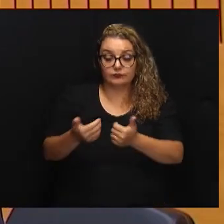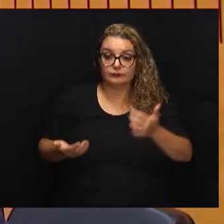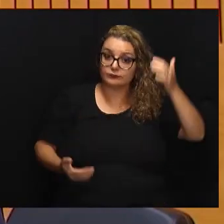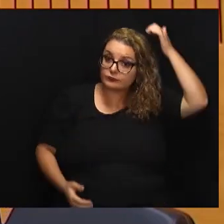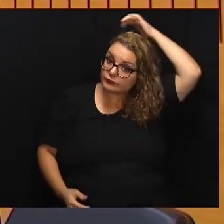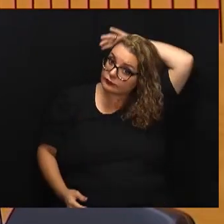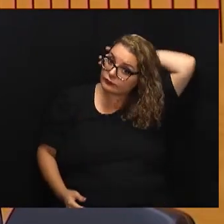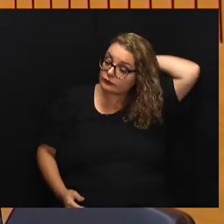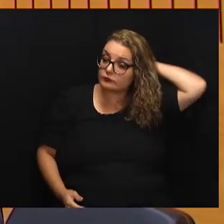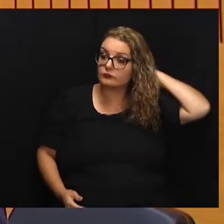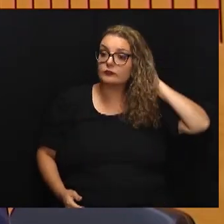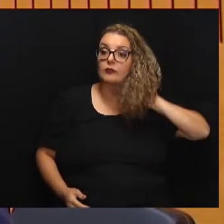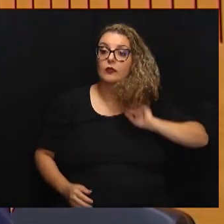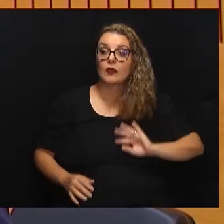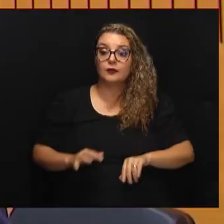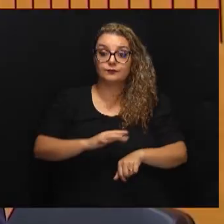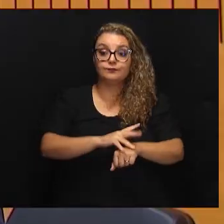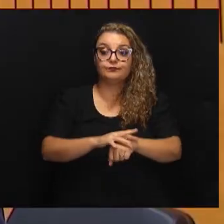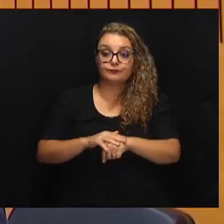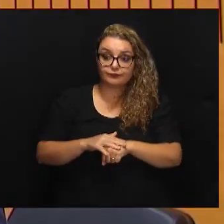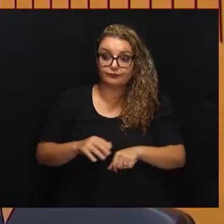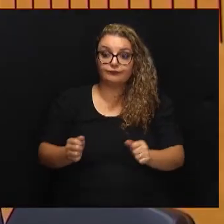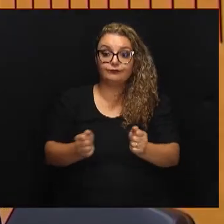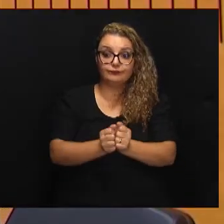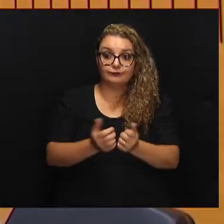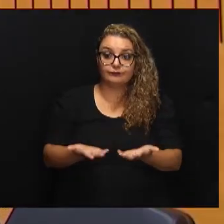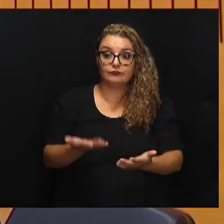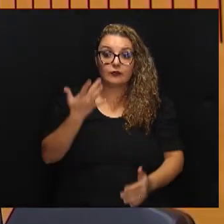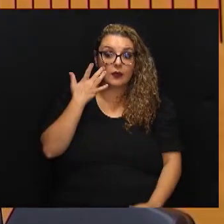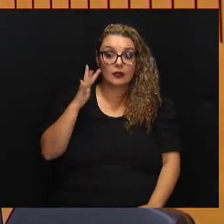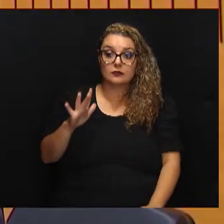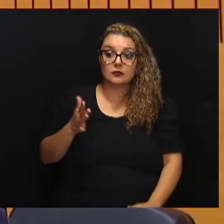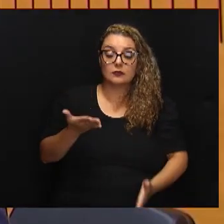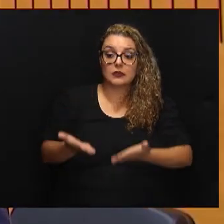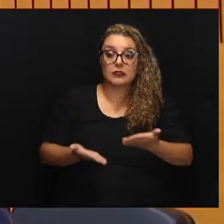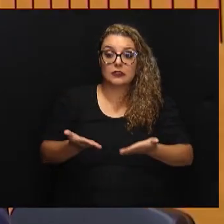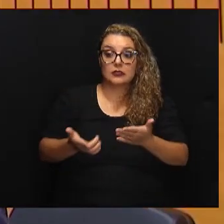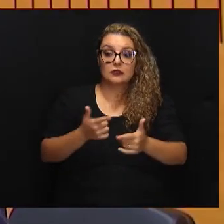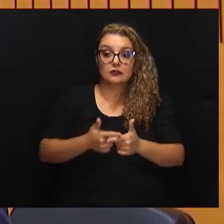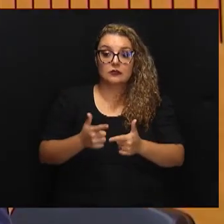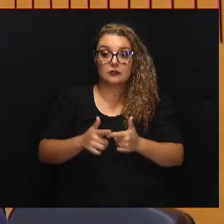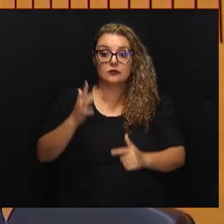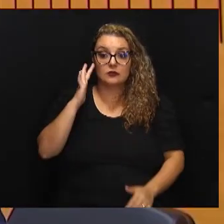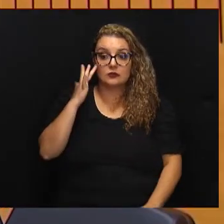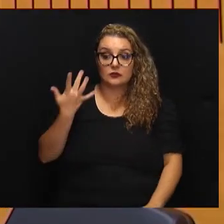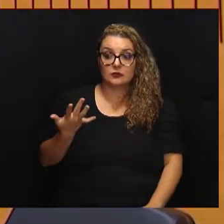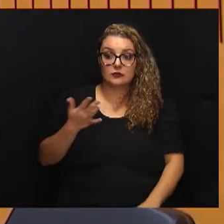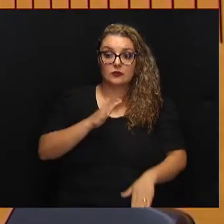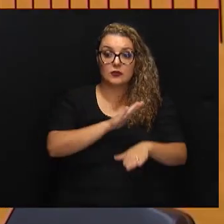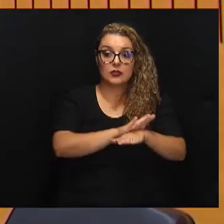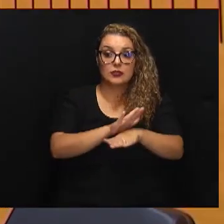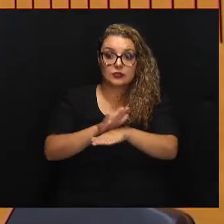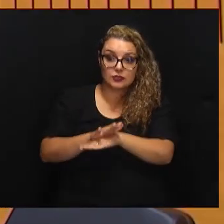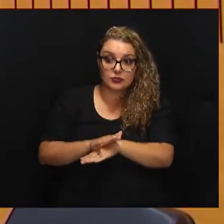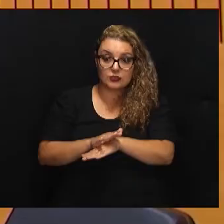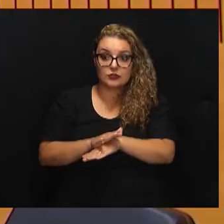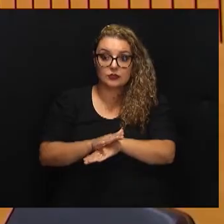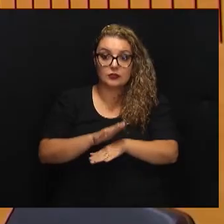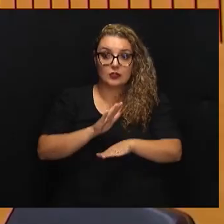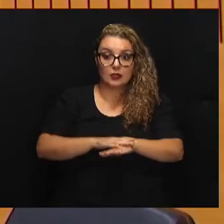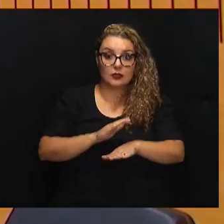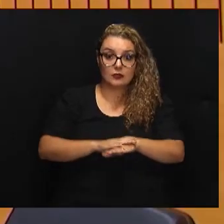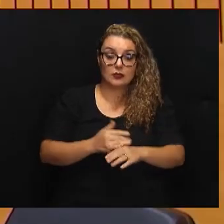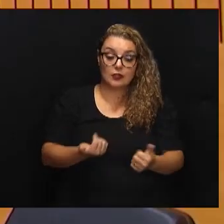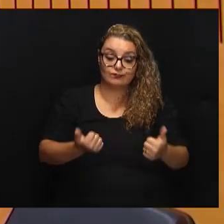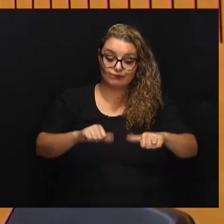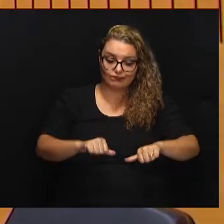acabam adoecendo também. E muitas das pessoas não sabem lidar com esse problema, não sabem ajudar. Às vezes tomam medidas que acabam piorando a